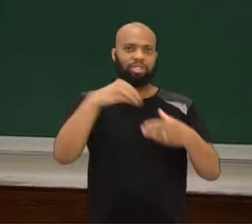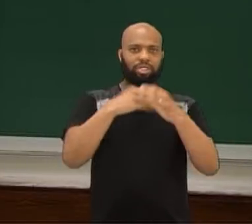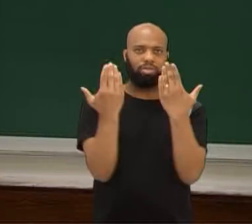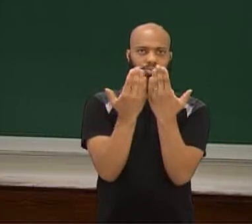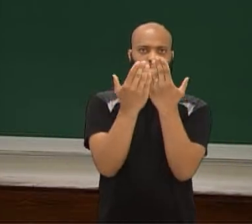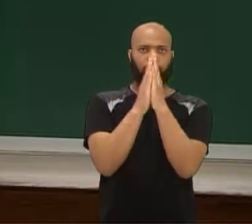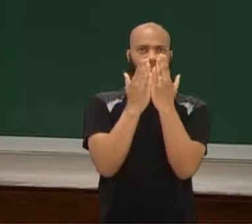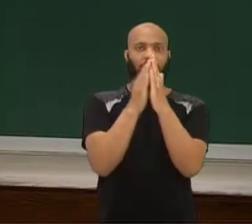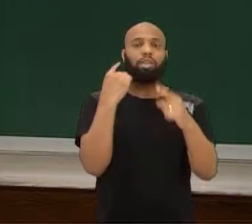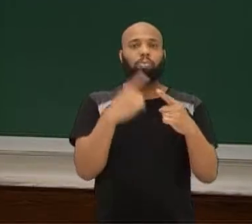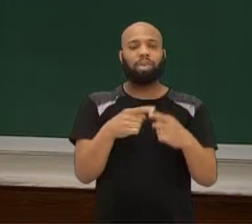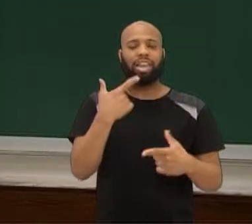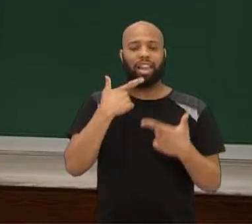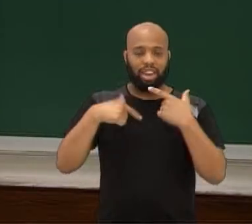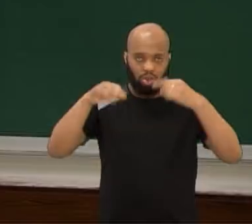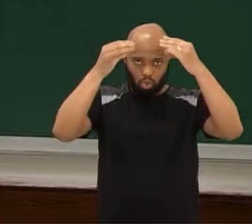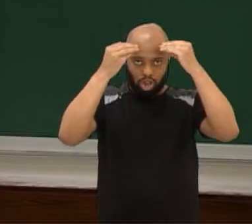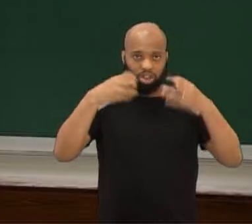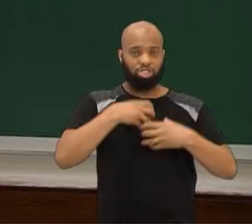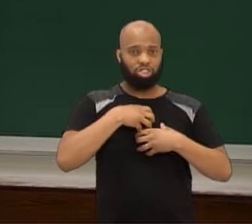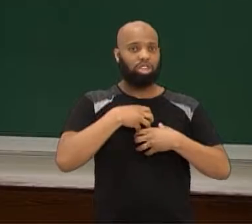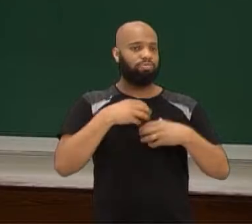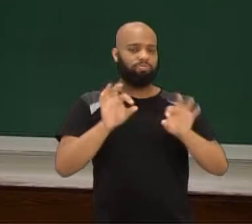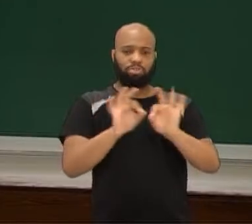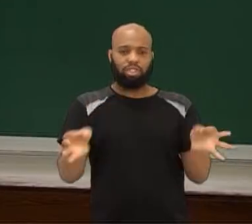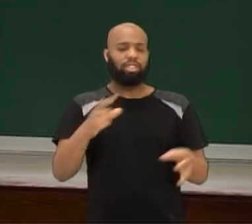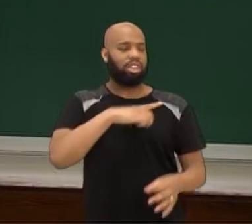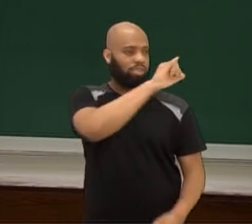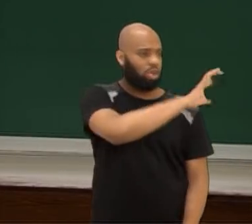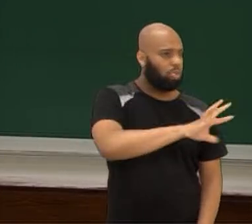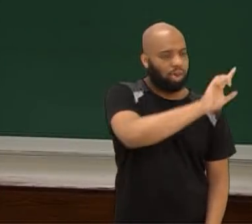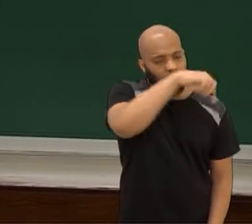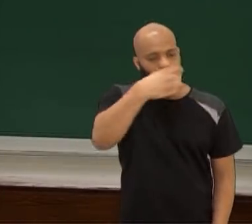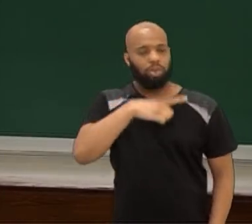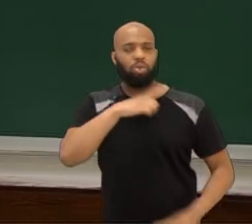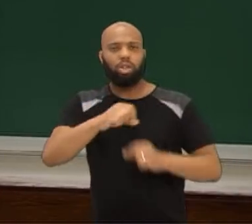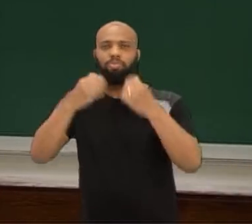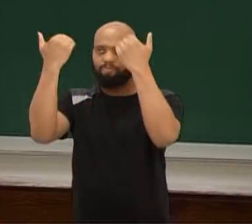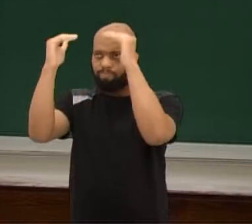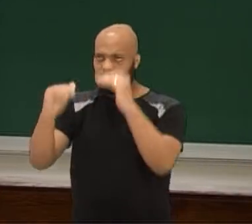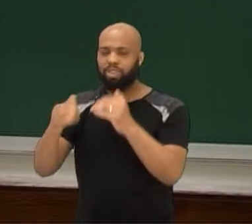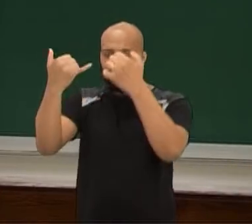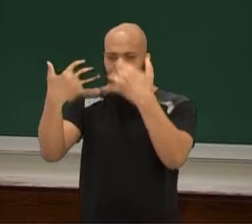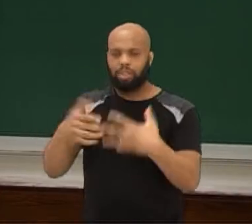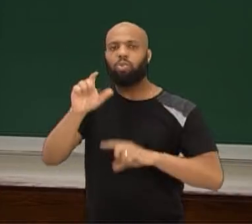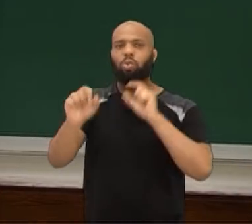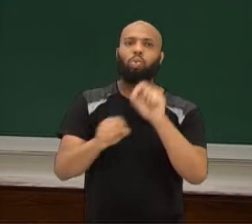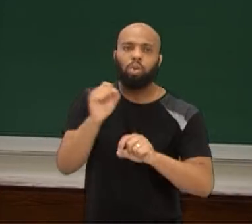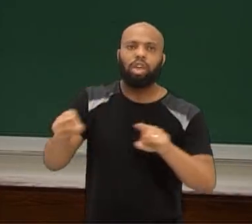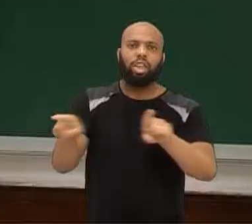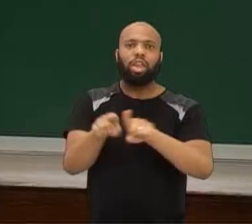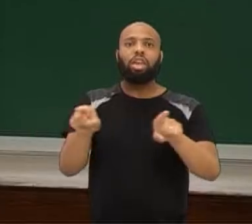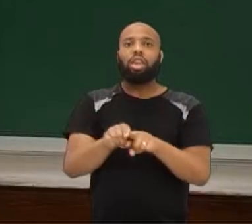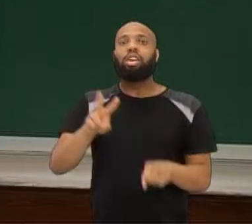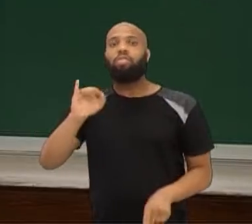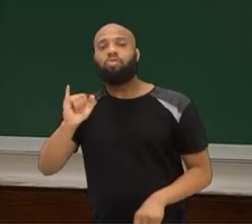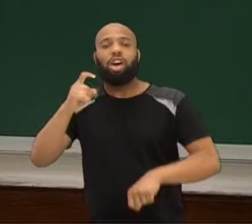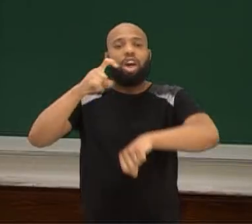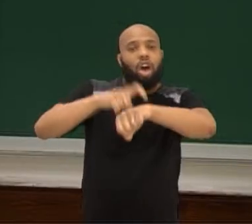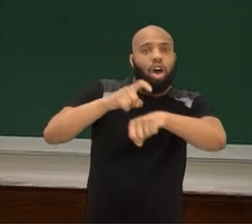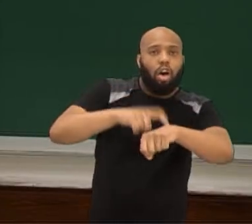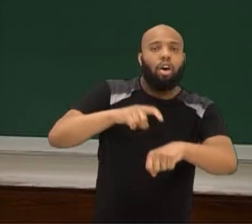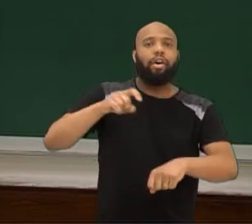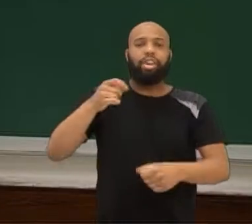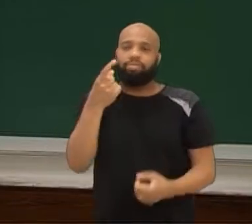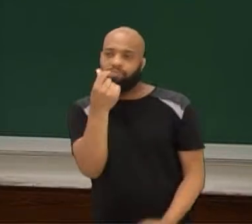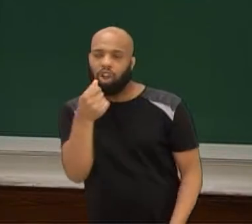muito simples. Eu tenho uma imagem e na outra eu tenho dizendo o que vai acontecer, quanto